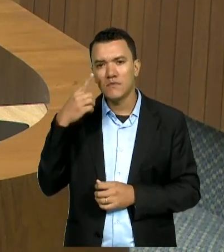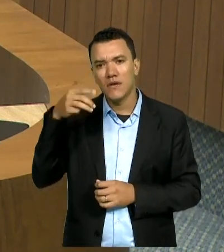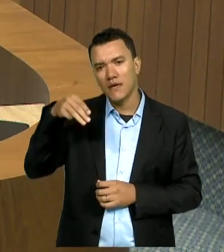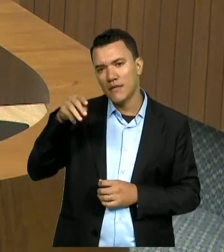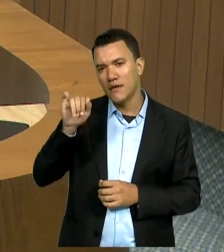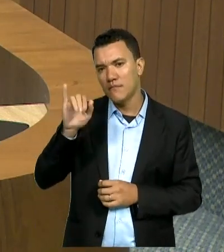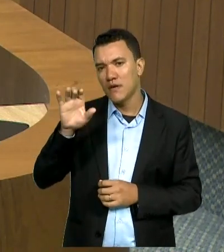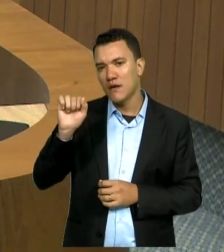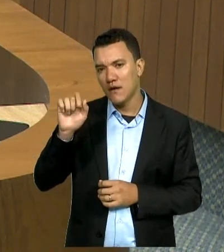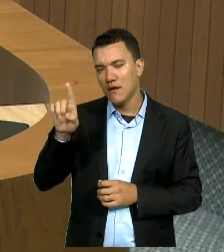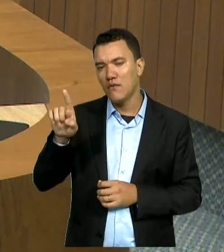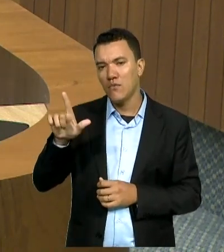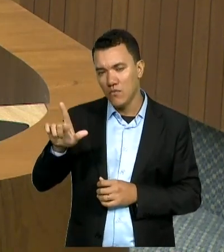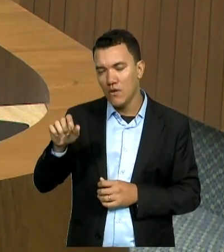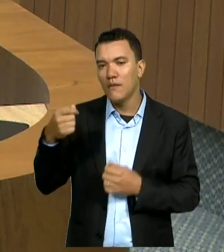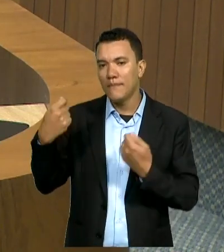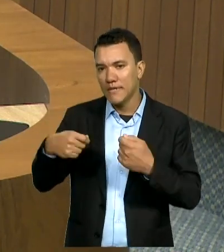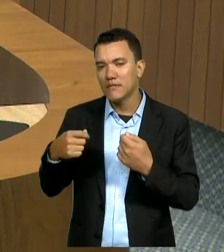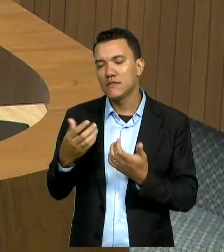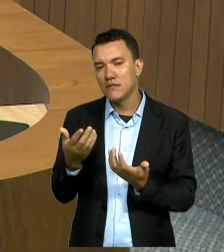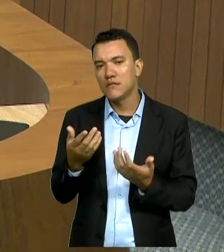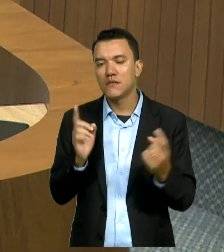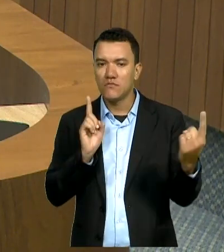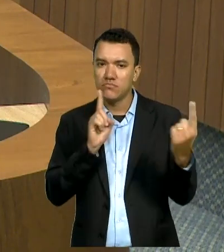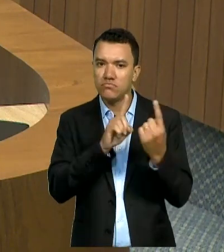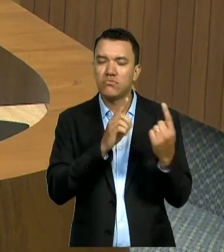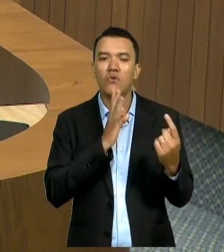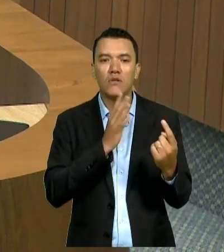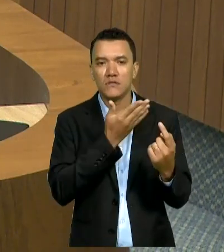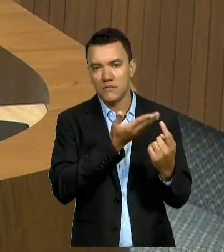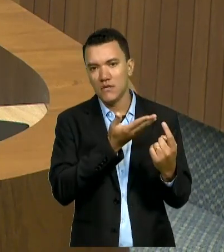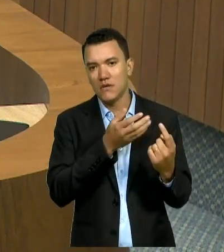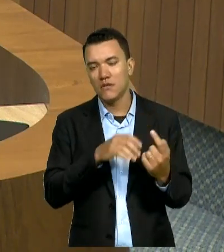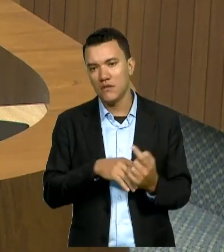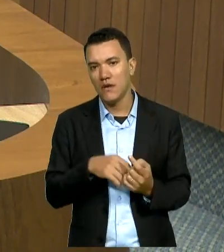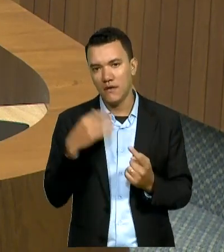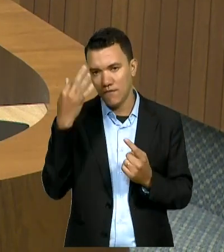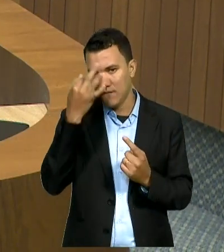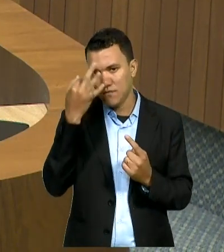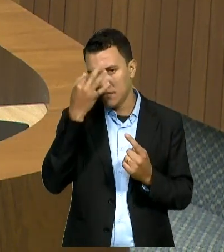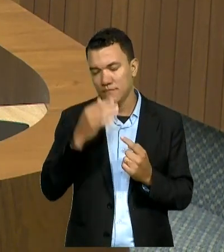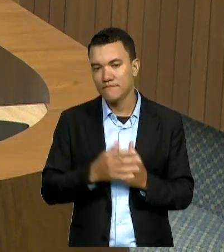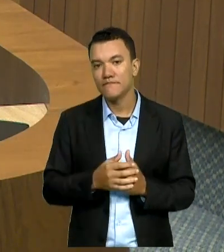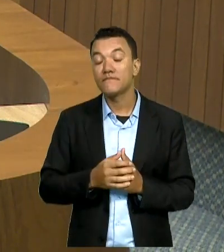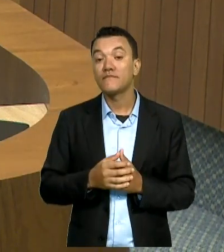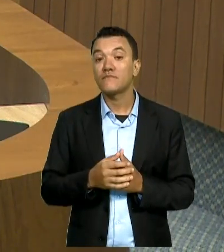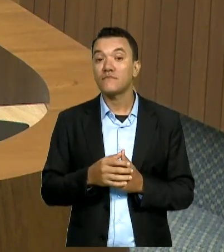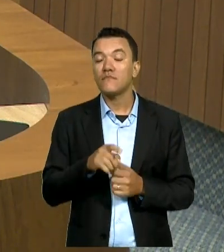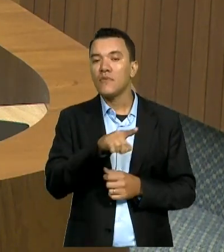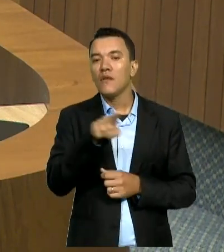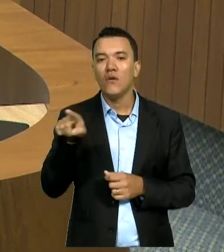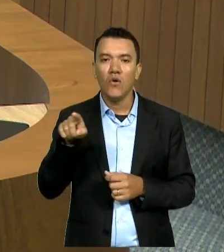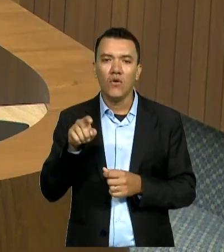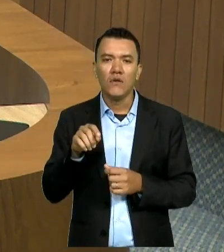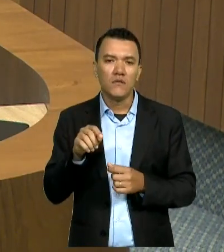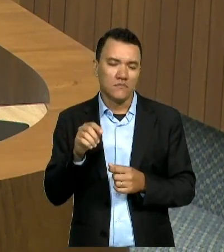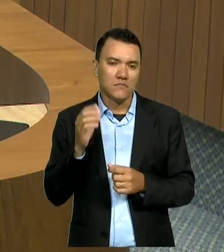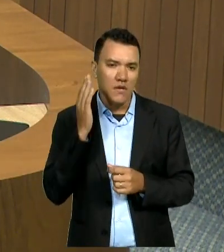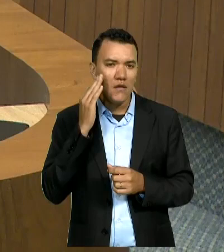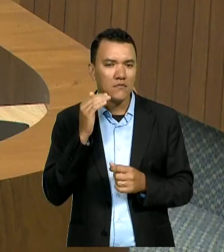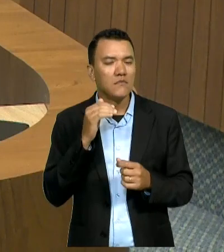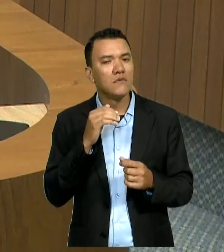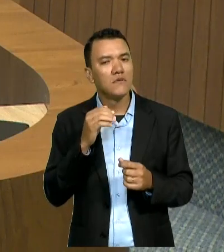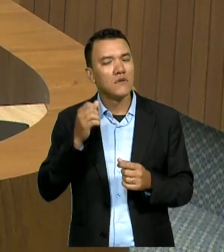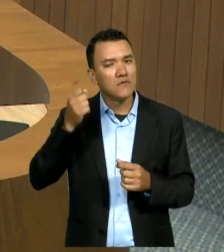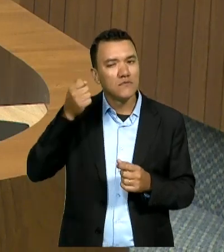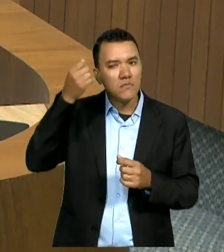Camarão. Eu falo isso e eu acredito que a maior parte aqui da nossa Assembleia, da nossa Casa, concorda com o que eu estou